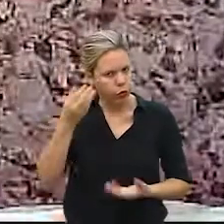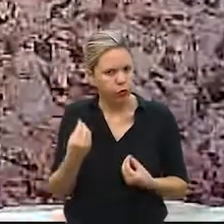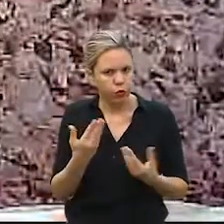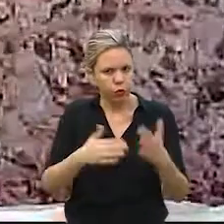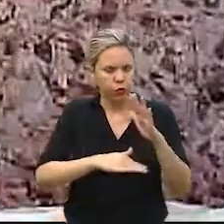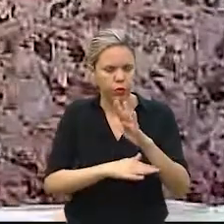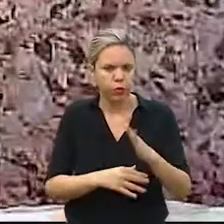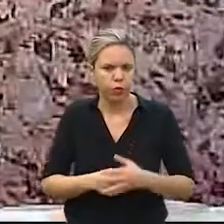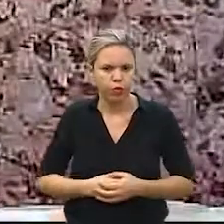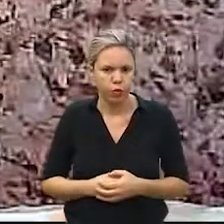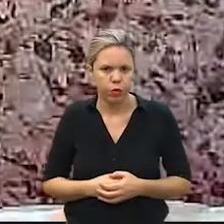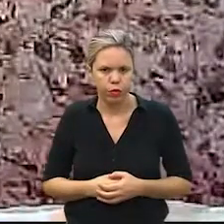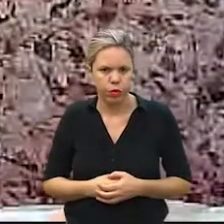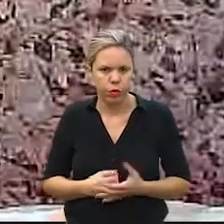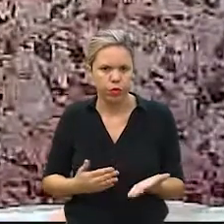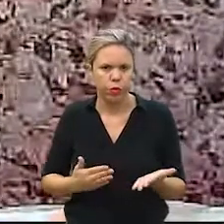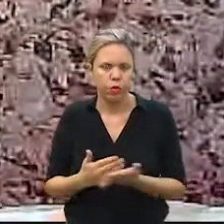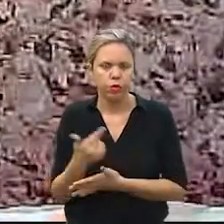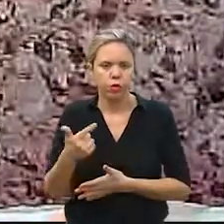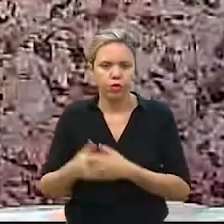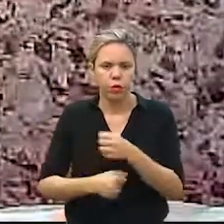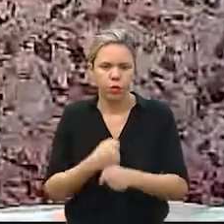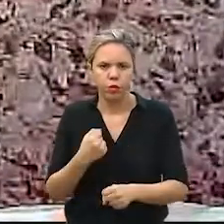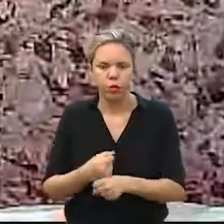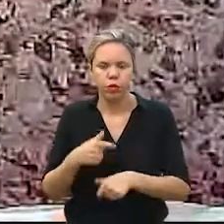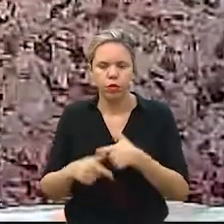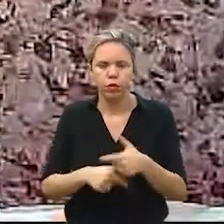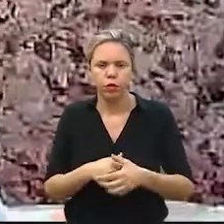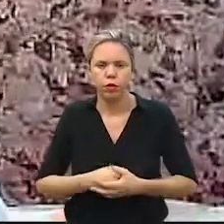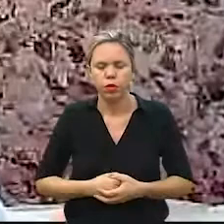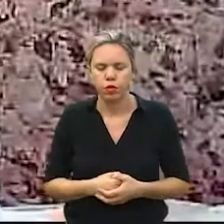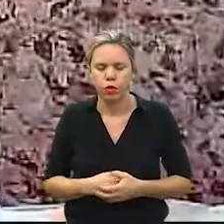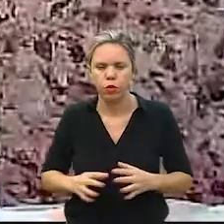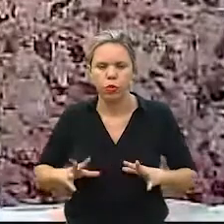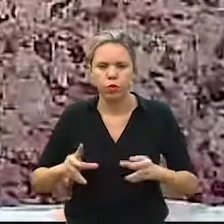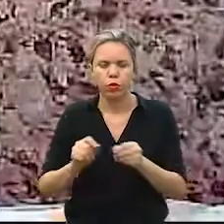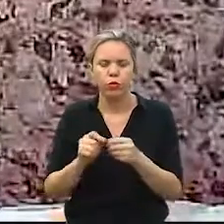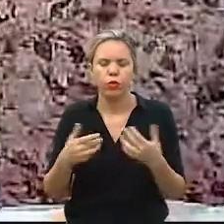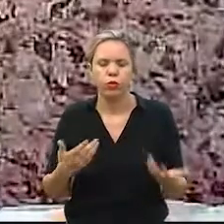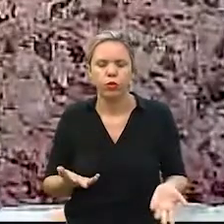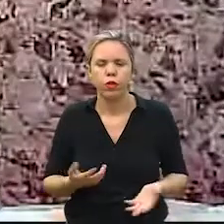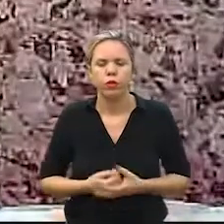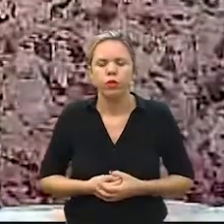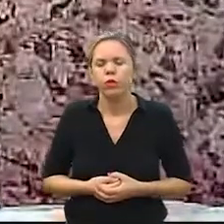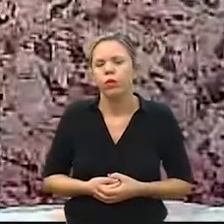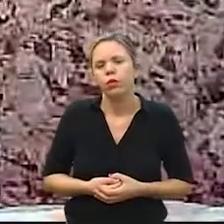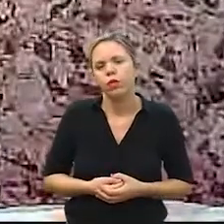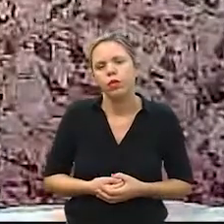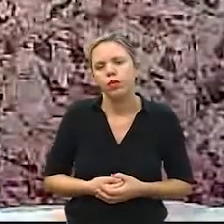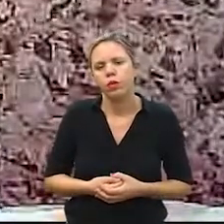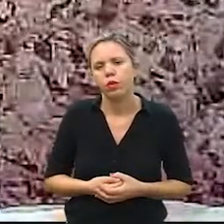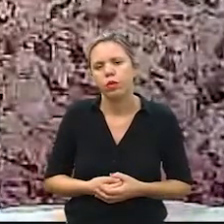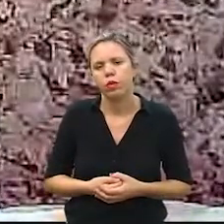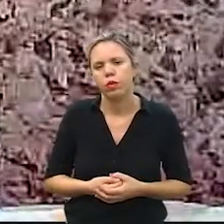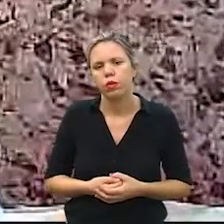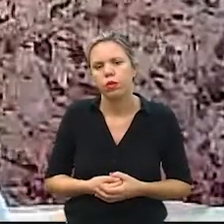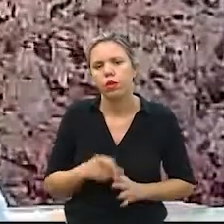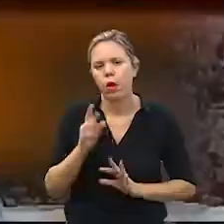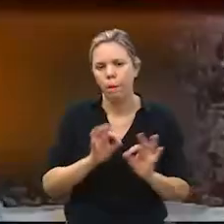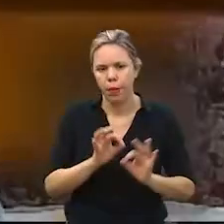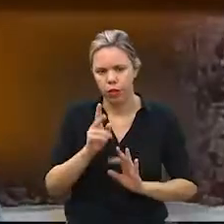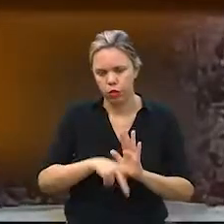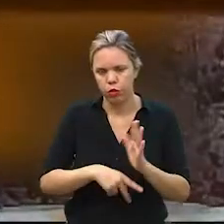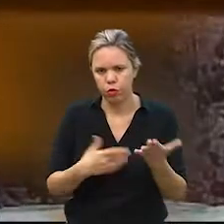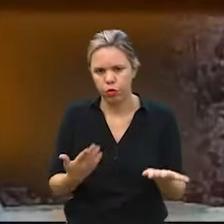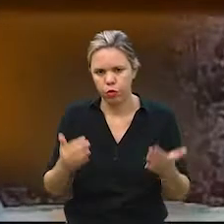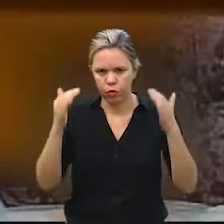Câmara, mas só vão vigorar no seu segundo ano de mandato. Então, tudo que é feito, tem que ser feito com planejamento, ou